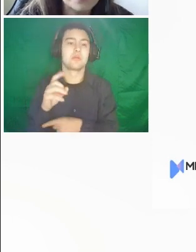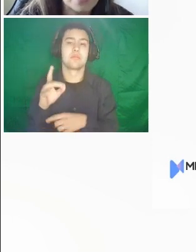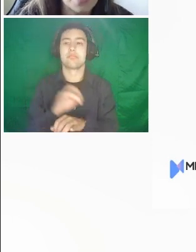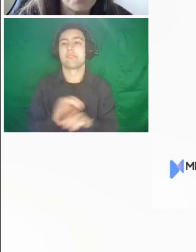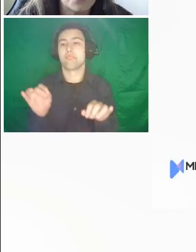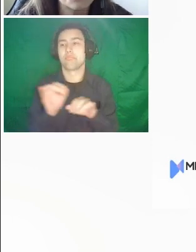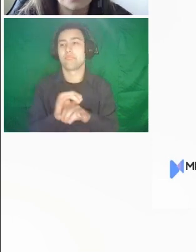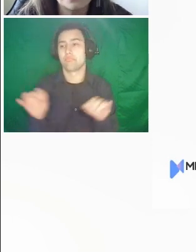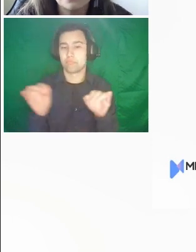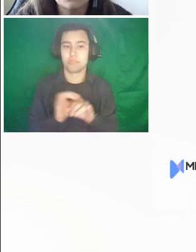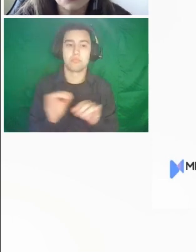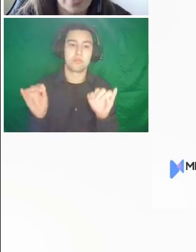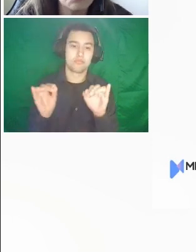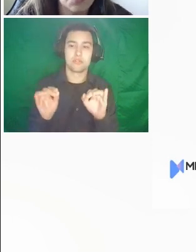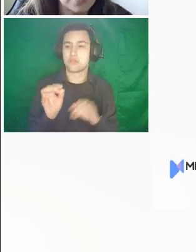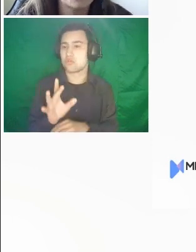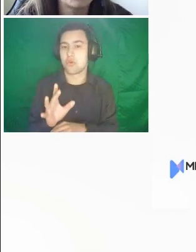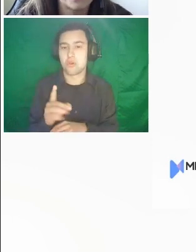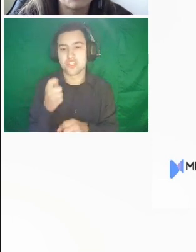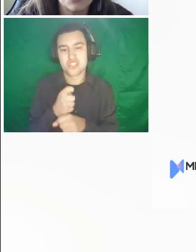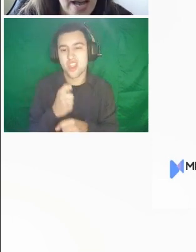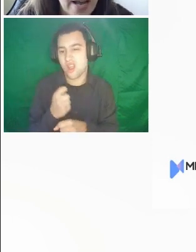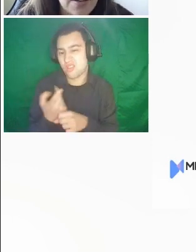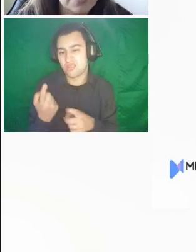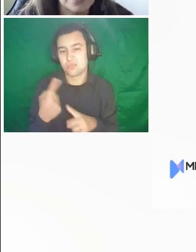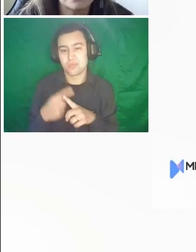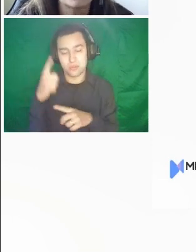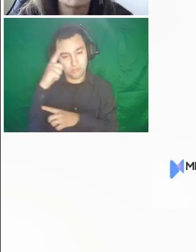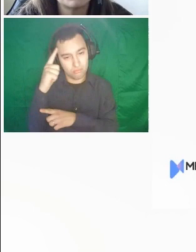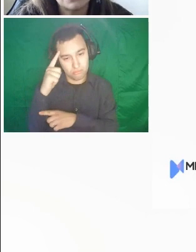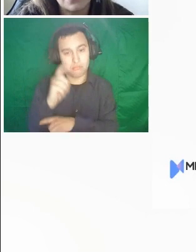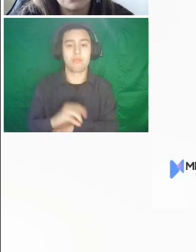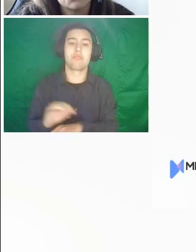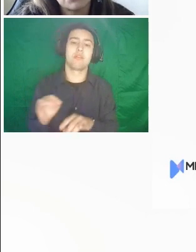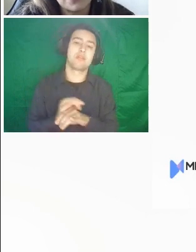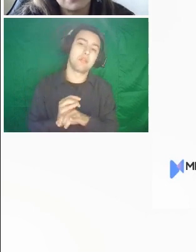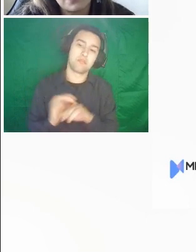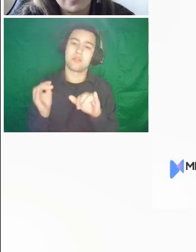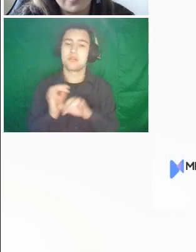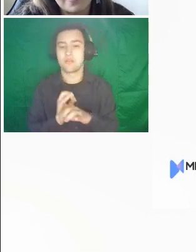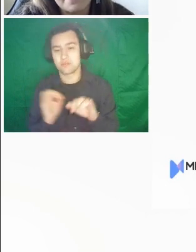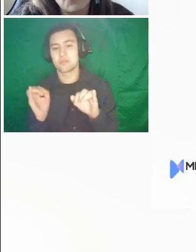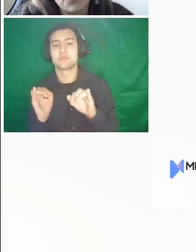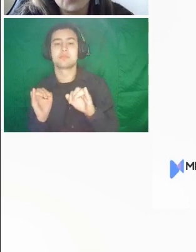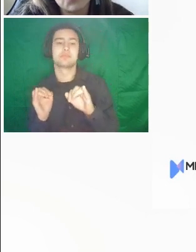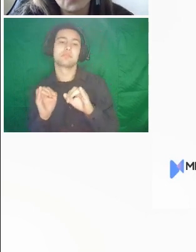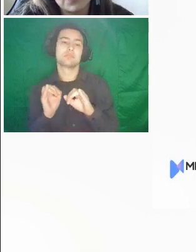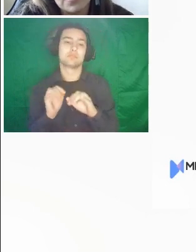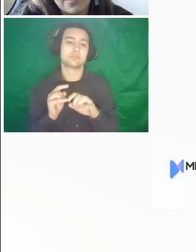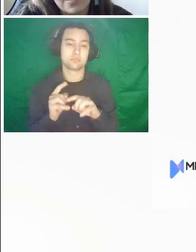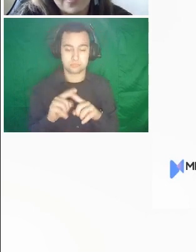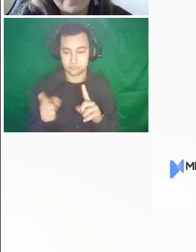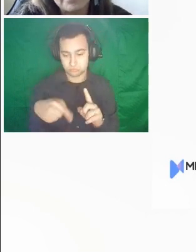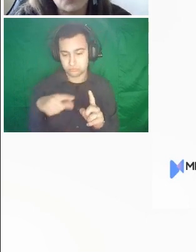sendo um estatus reporte chato ainda porque é diário né então a gente tem eh muito eh um